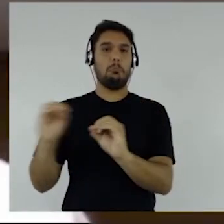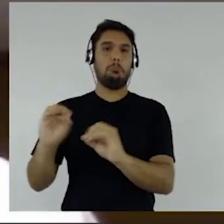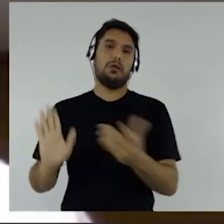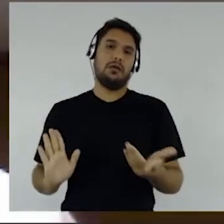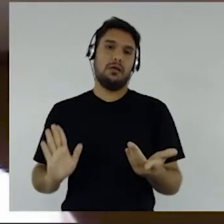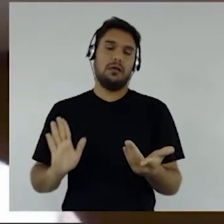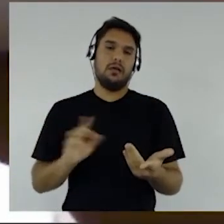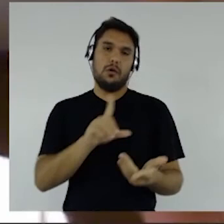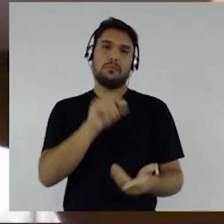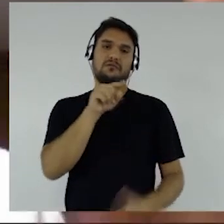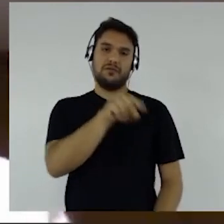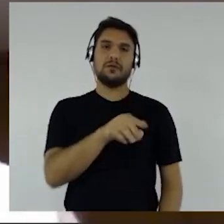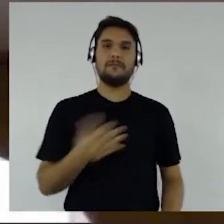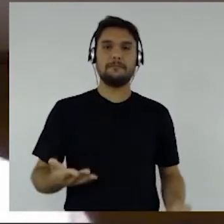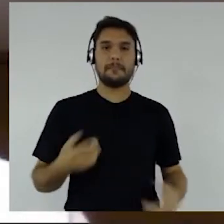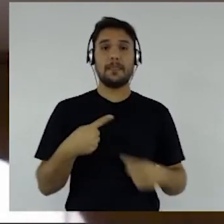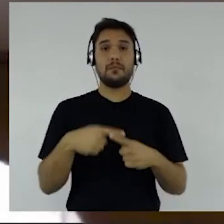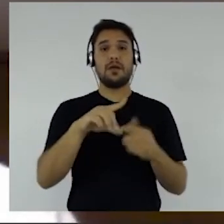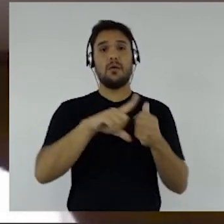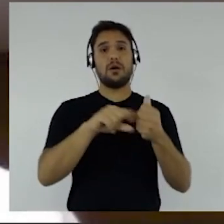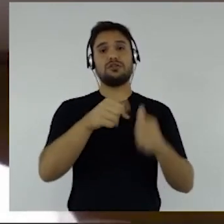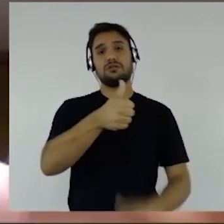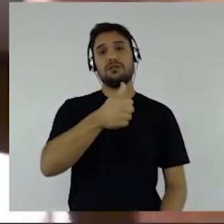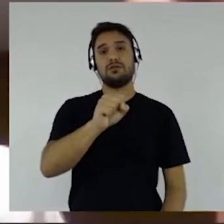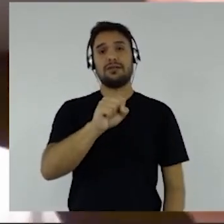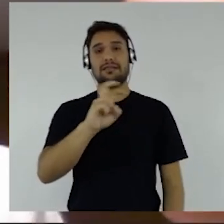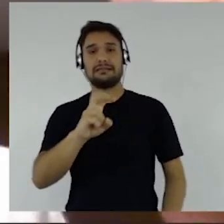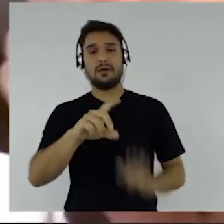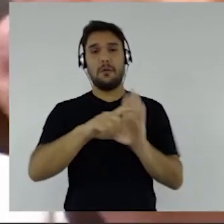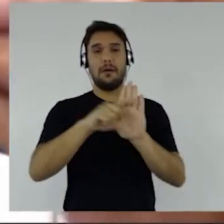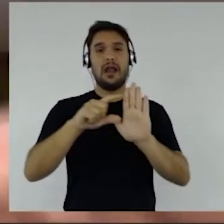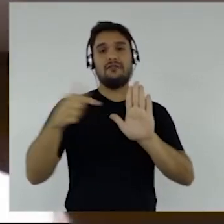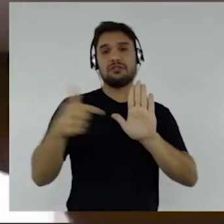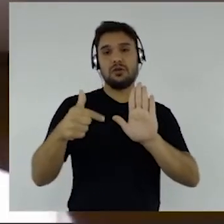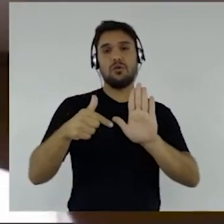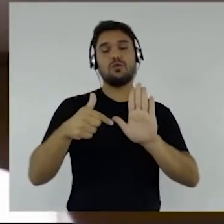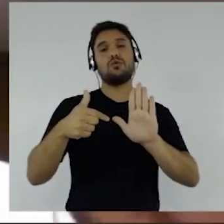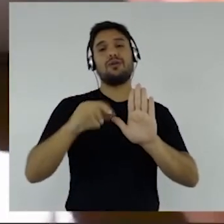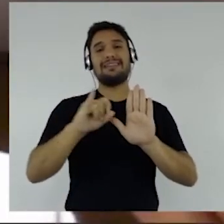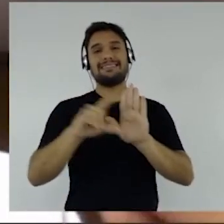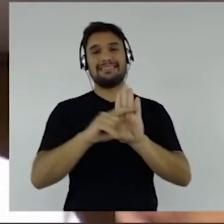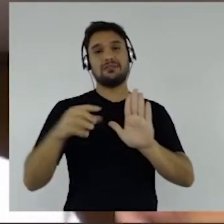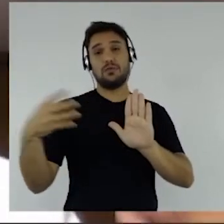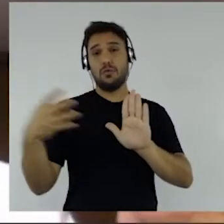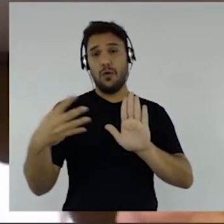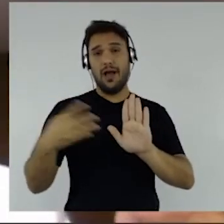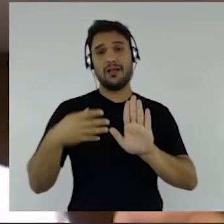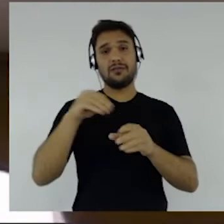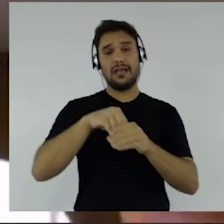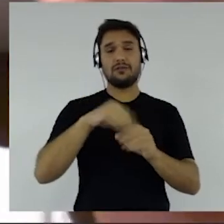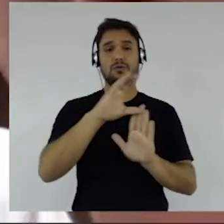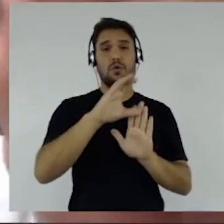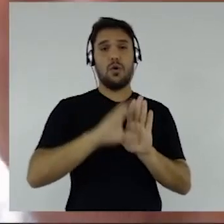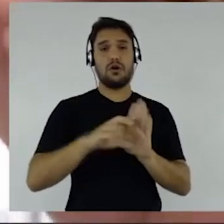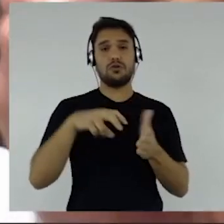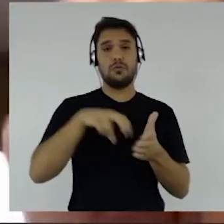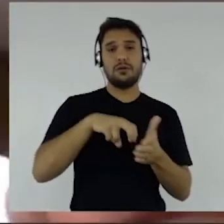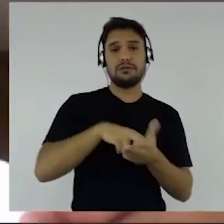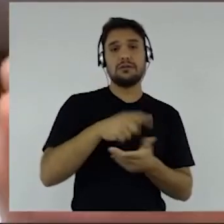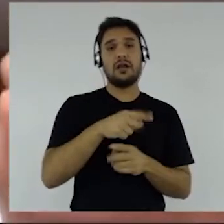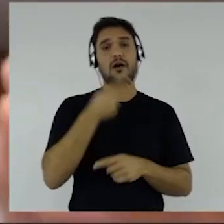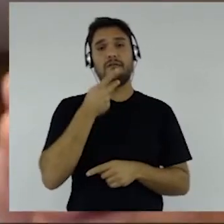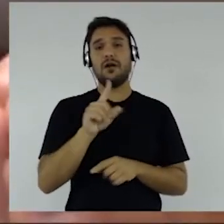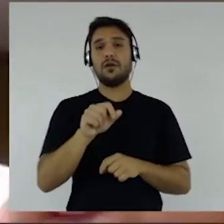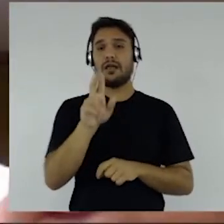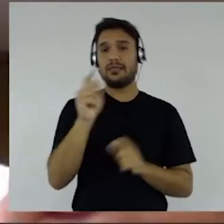tem acontecido, porque o artigo 185, parágrafo 2º, inciso 4º do Código de Processo Penal, prevê a